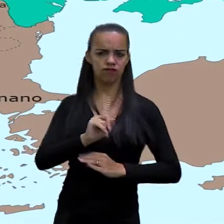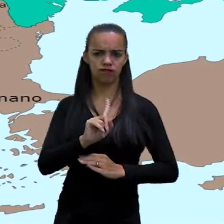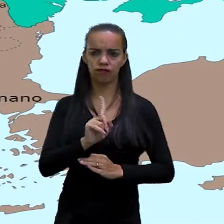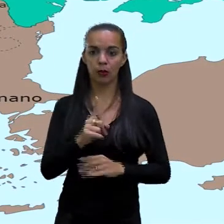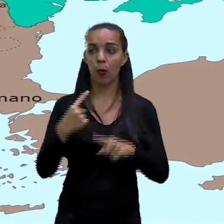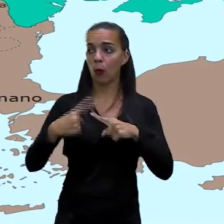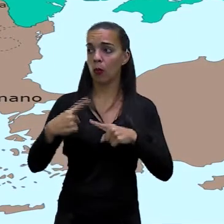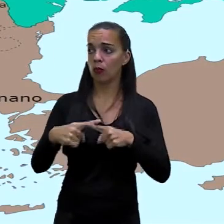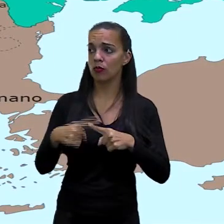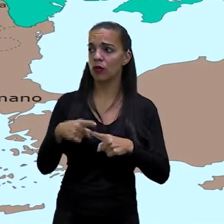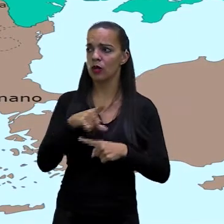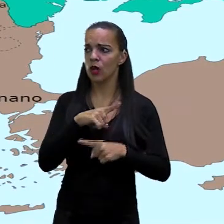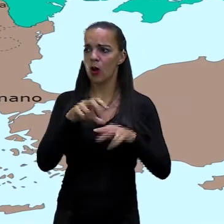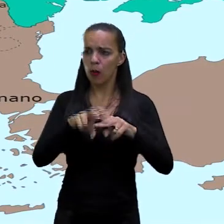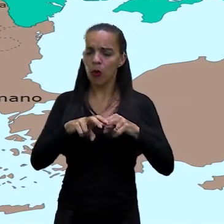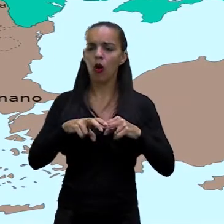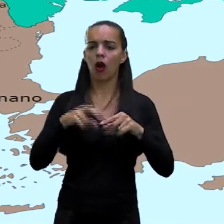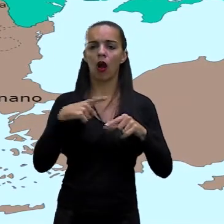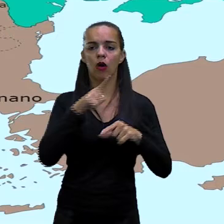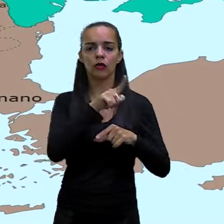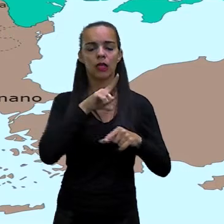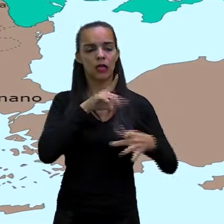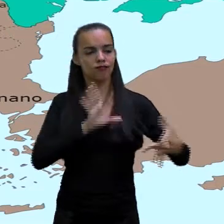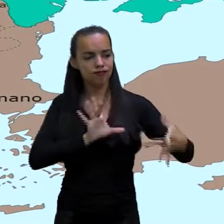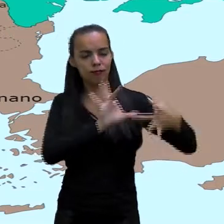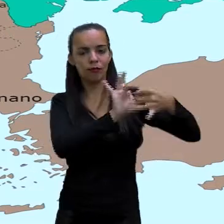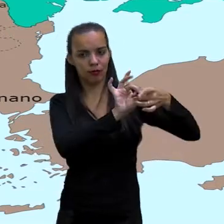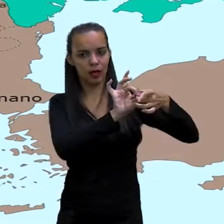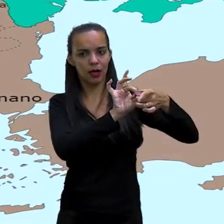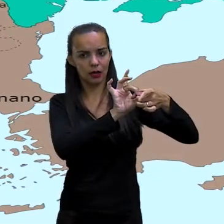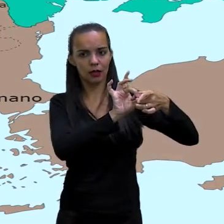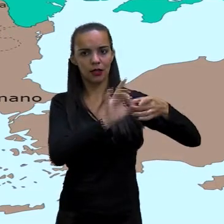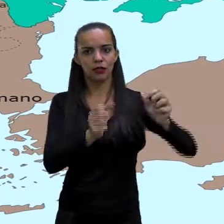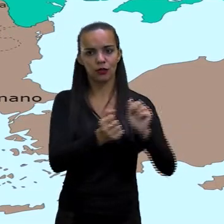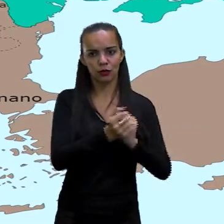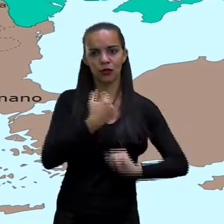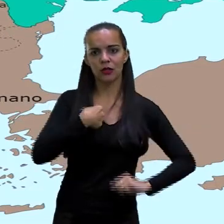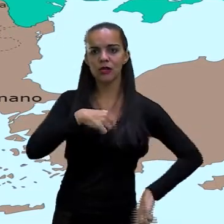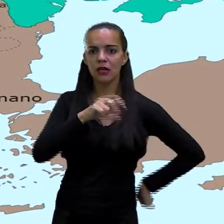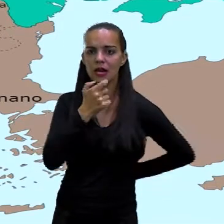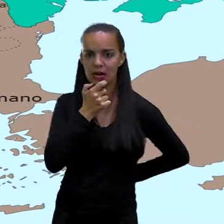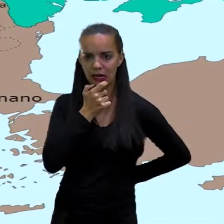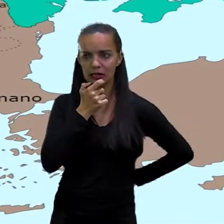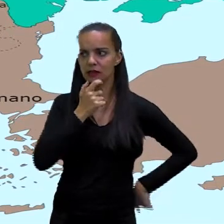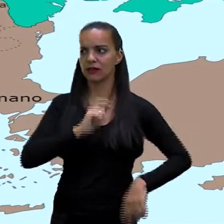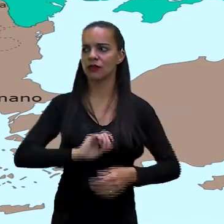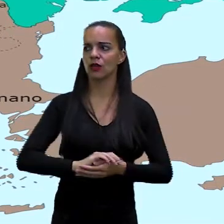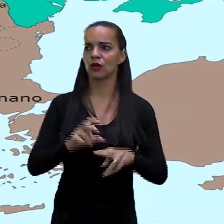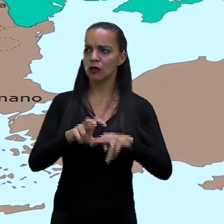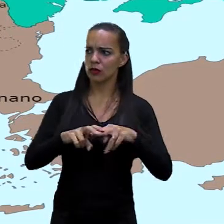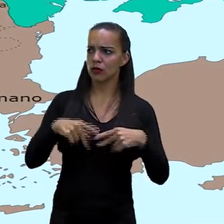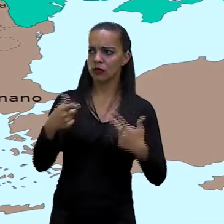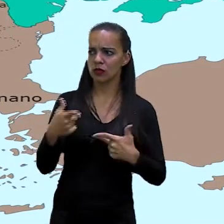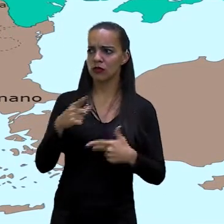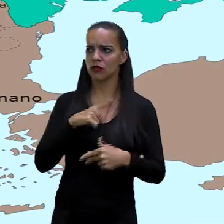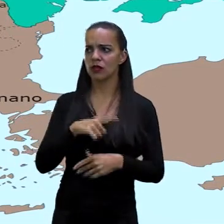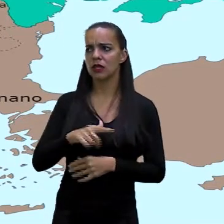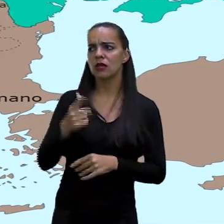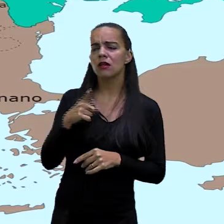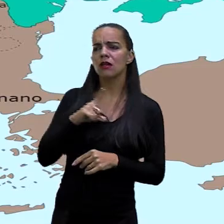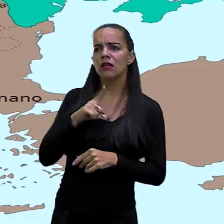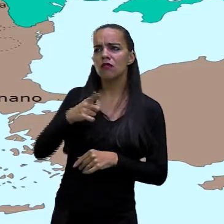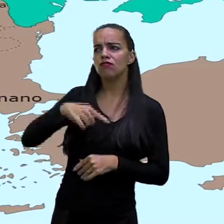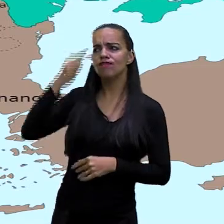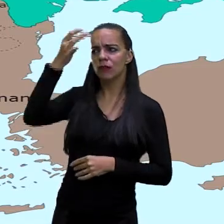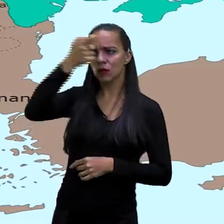exigências devido a relações amistosas estabelecidas, como eu disse, com a Inglaterra. E com isso, Dom João VI e